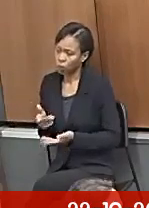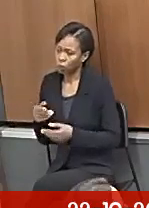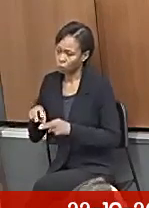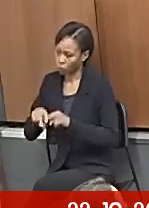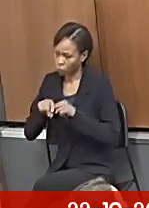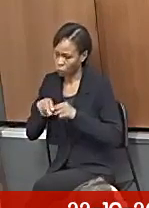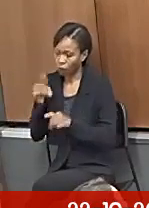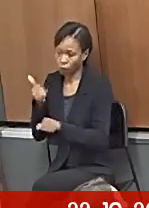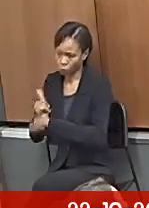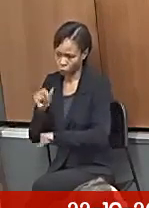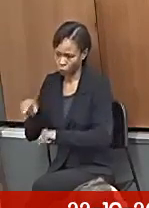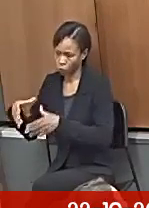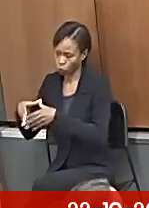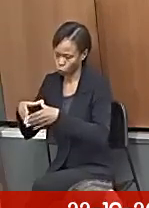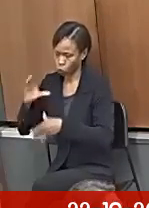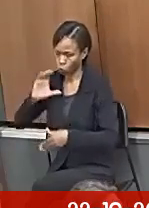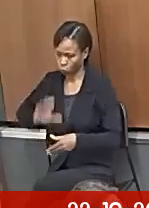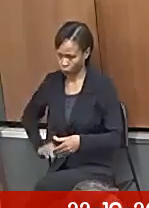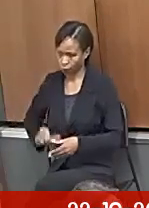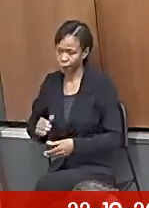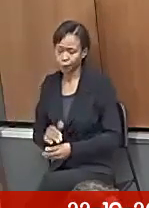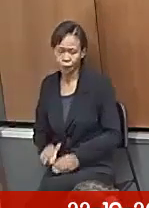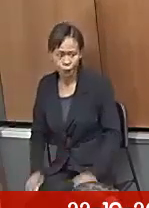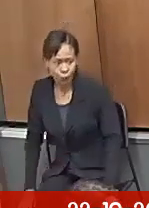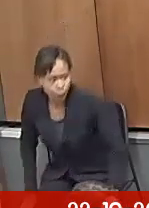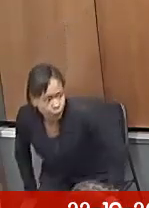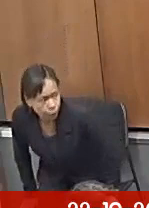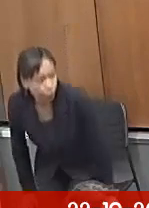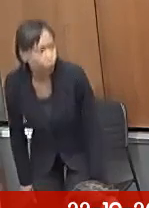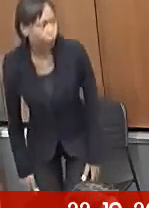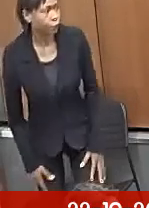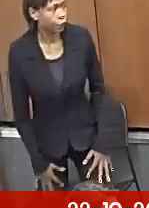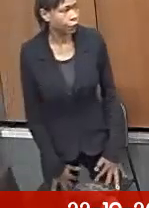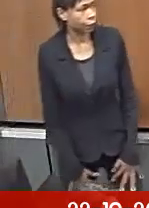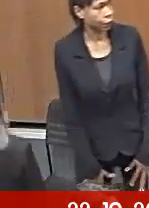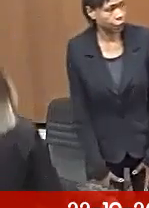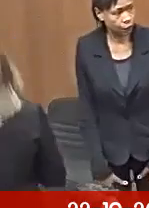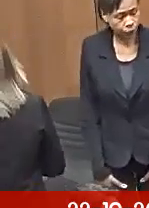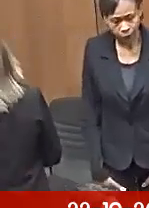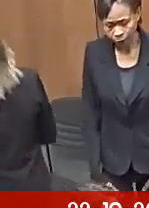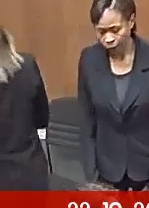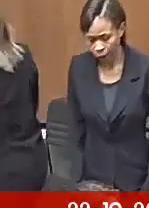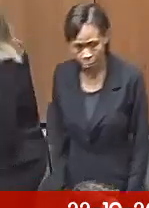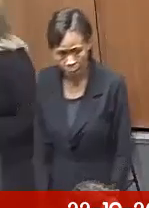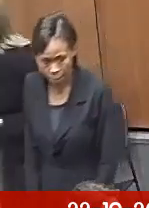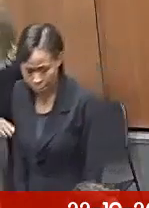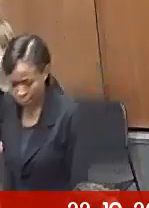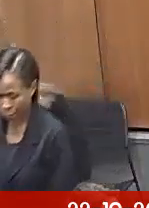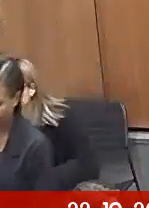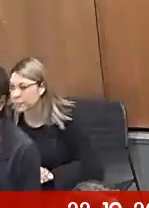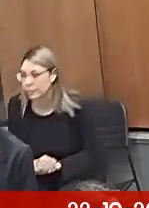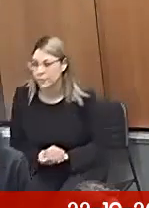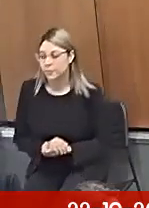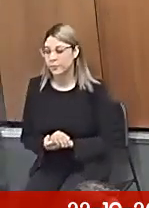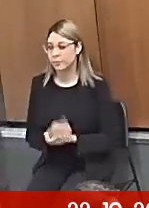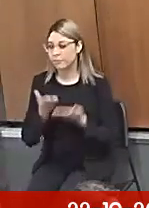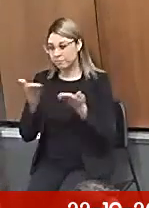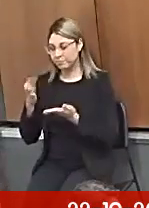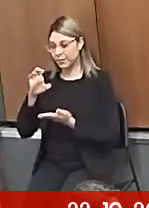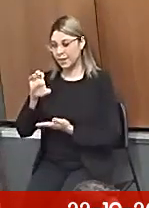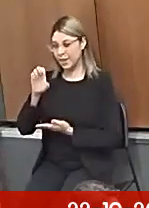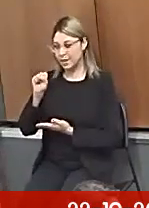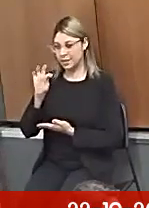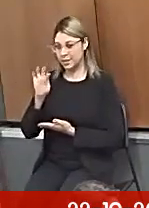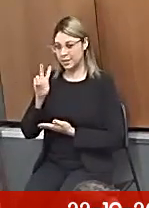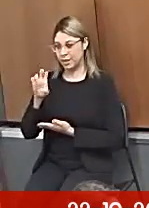ausência. Doutor Estevam. É muito rápido mesmo, gente. São duas questões. Uma, com relação a esse requerimento do